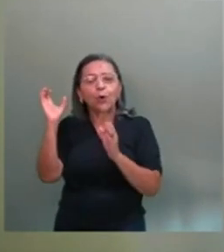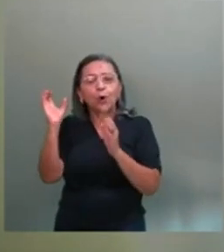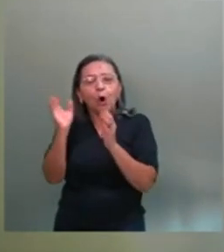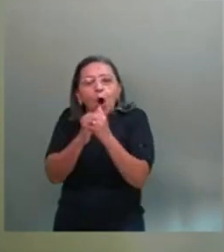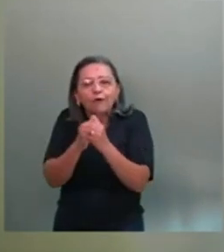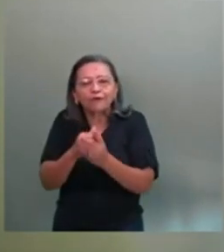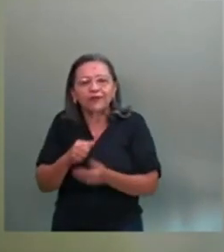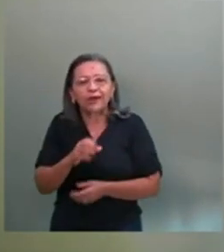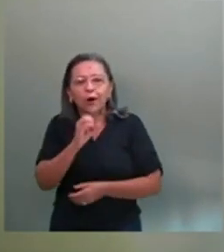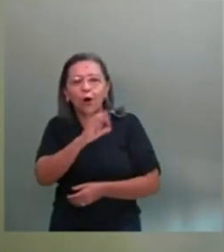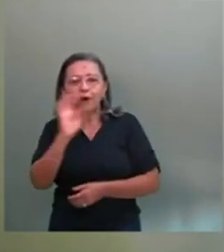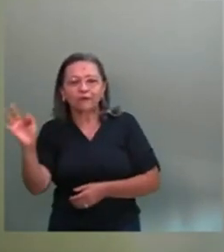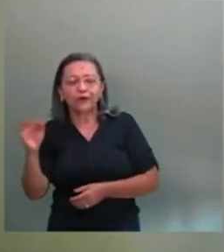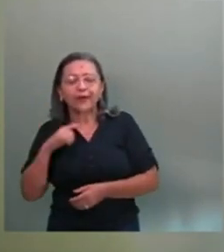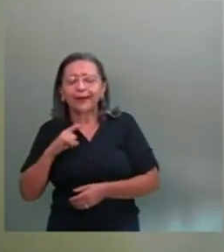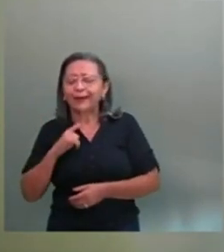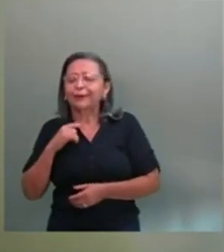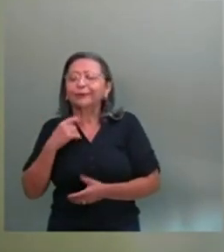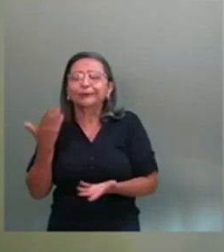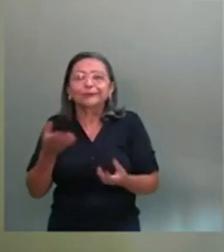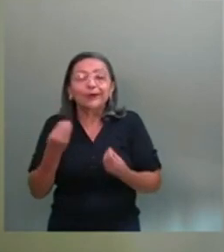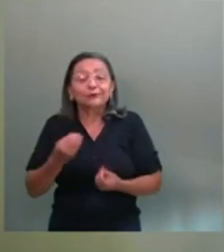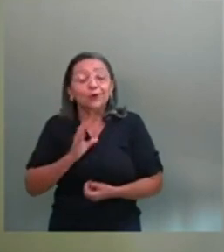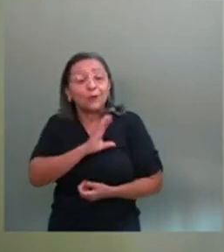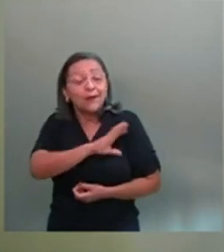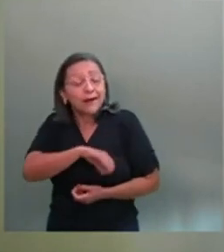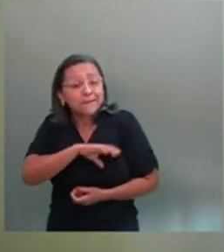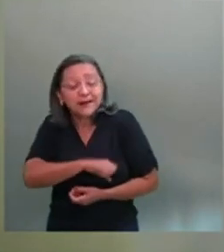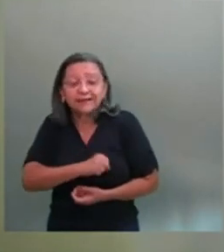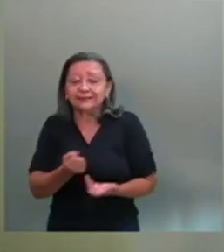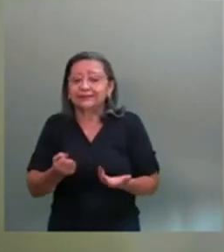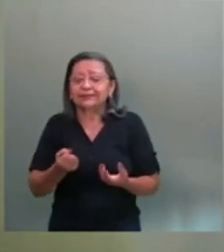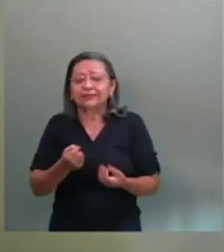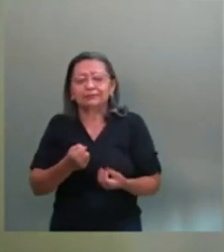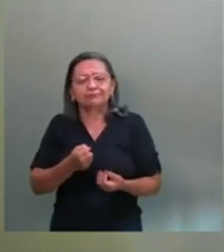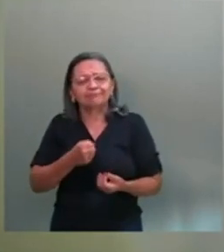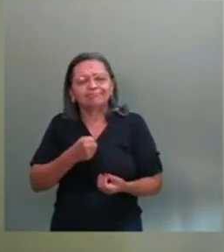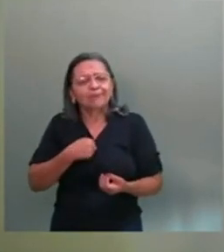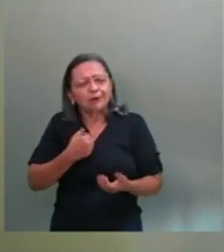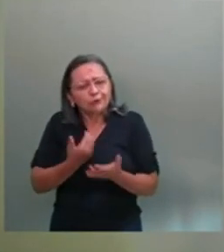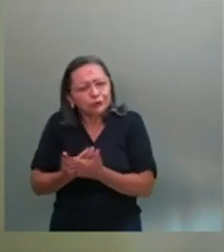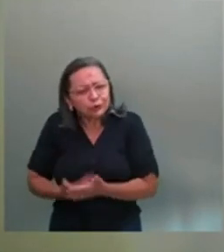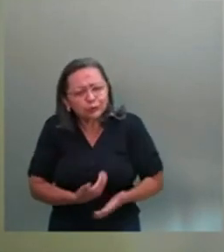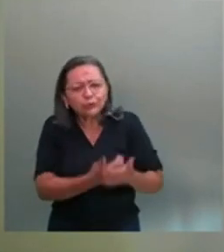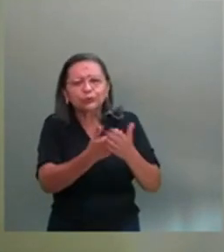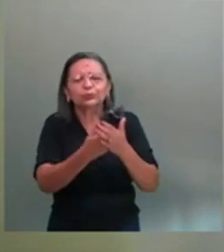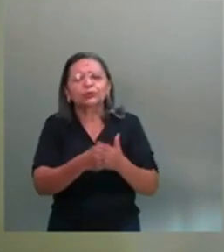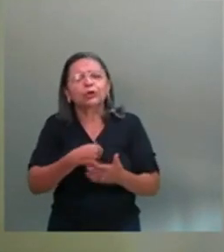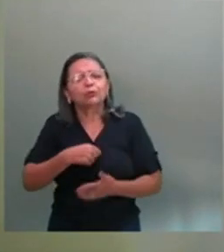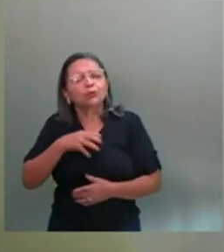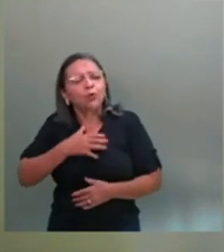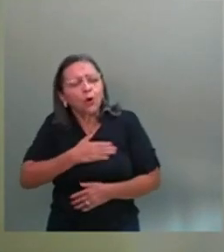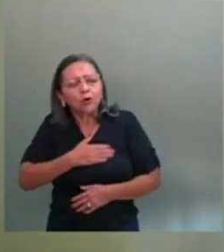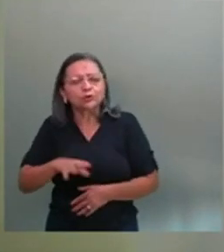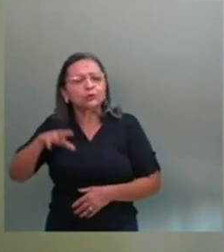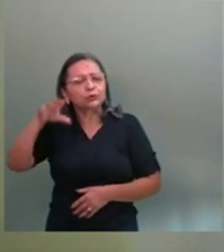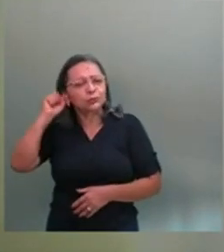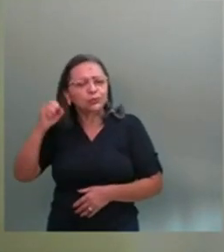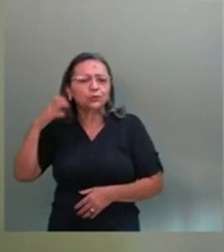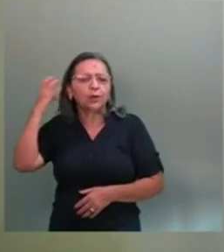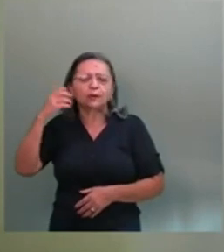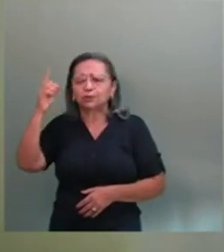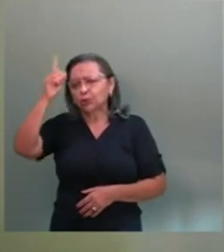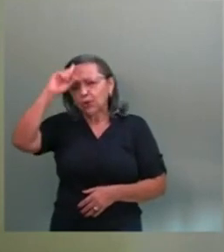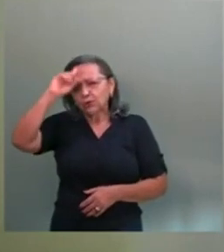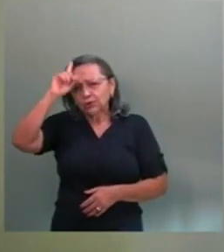sou um amante, um estudioso do rádio. Escuto rádio todos os dias, para